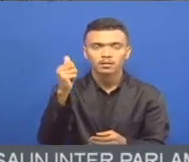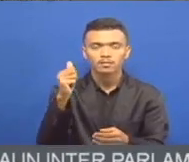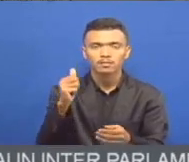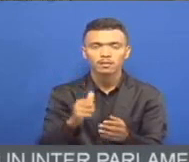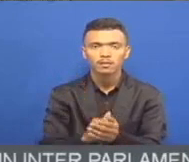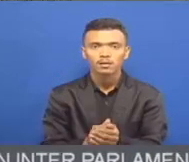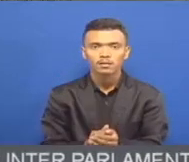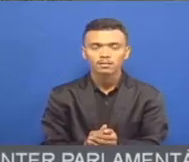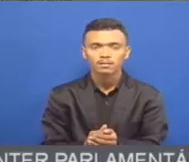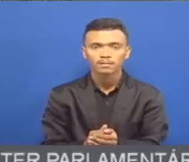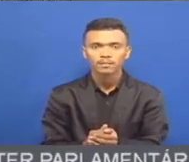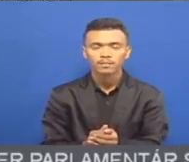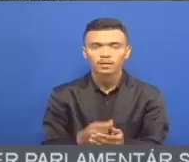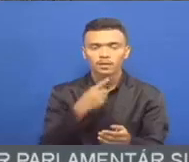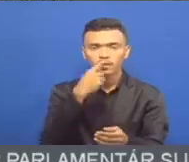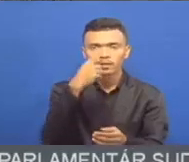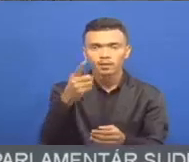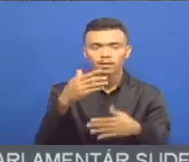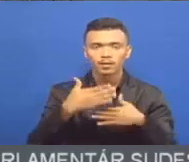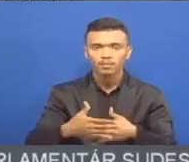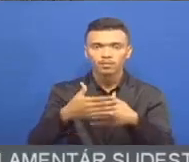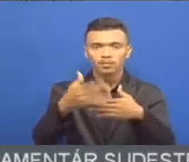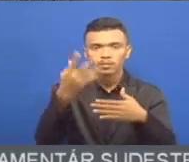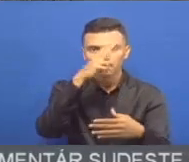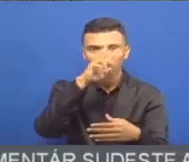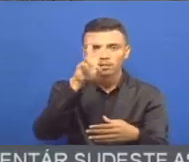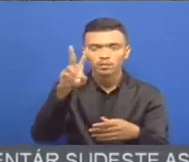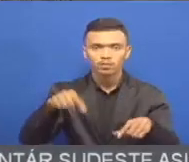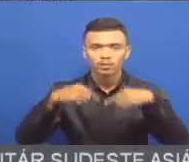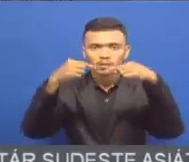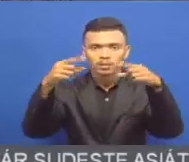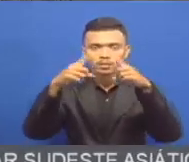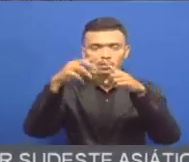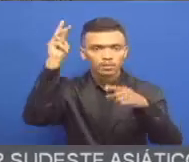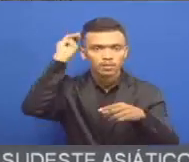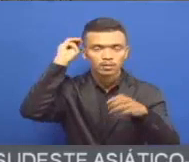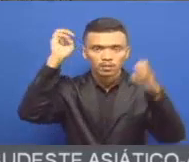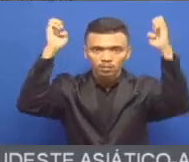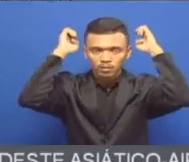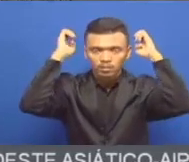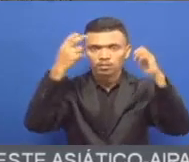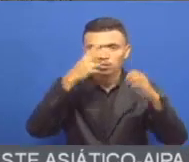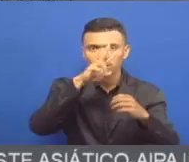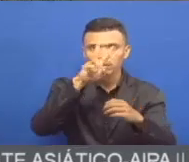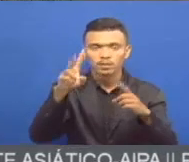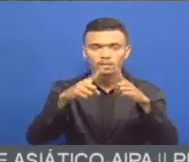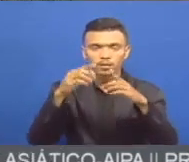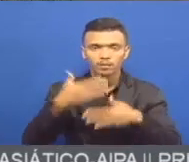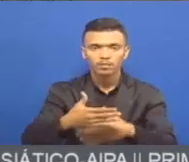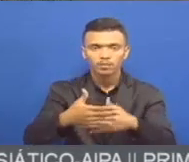Krisana Tikara, confirma processo avaliação entrega ba Ministério da Educação, hori halo aproximação ba